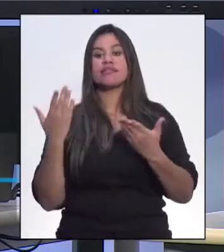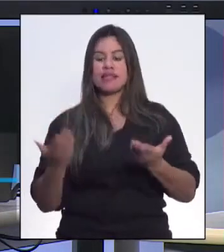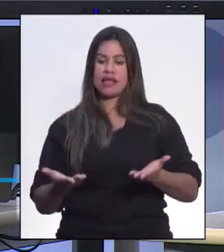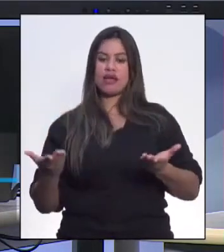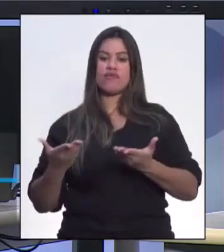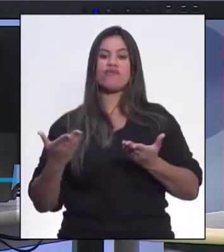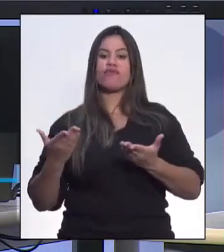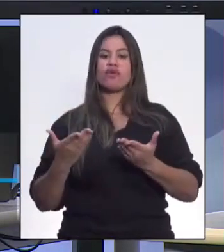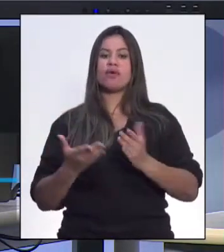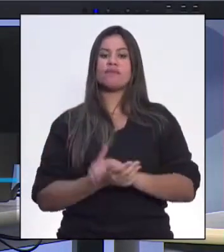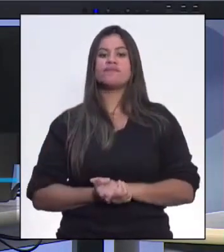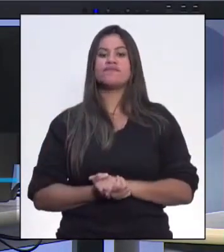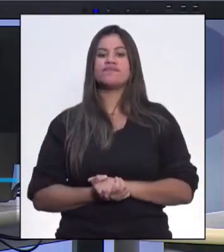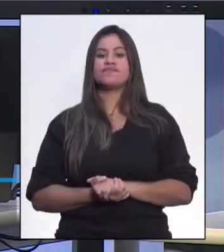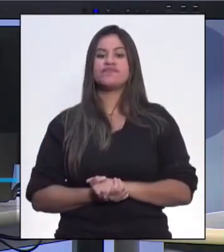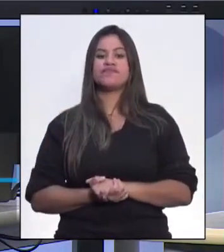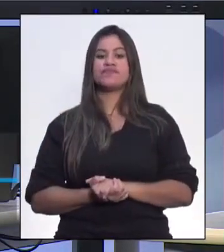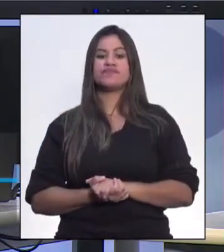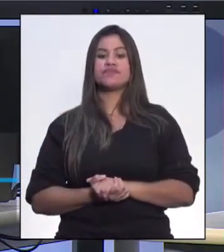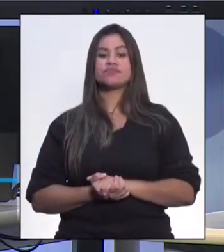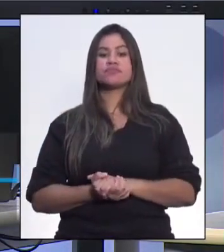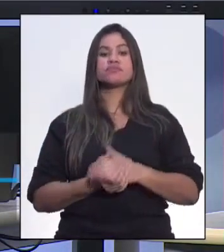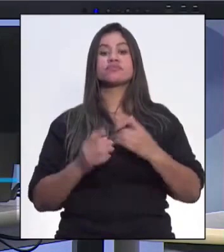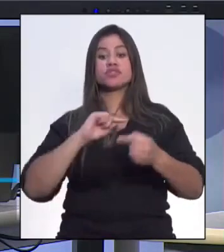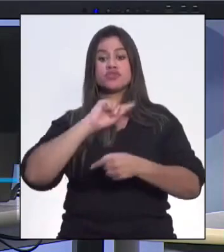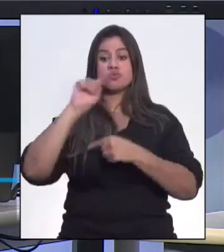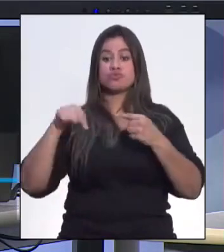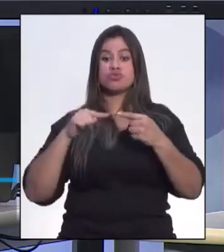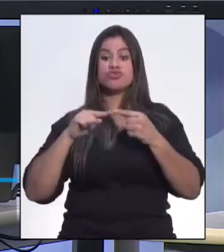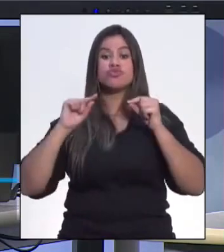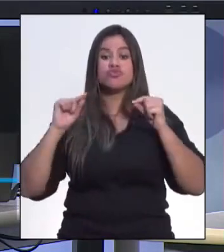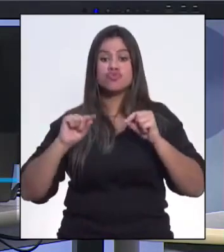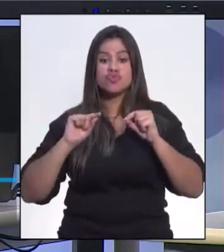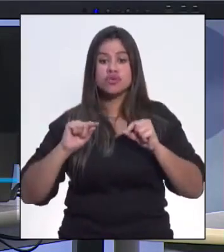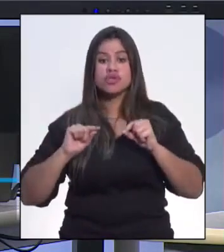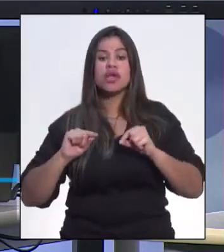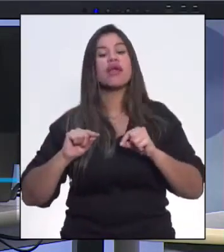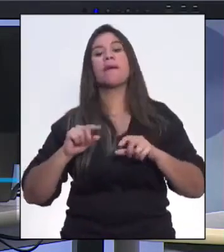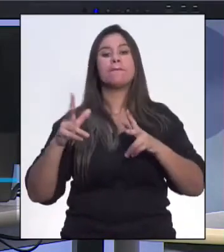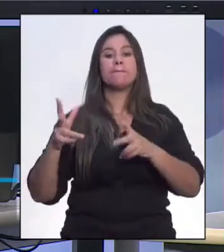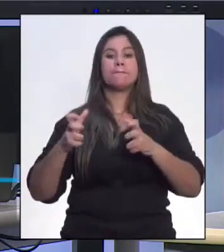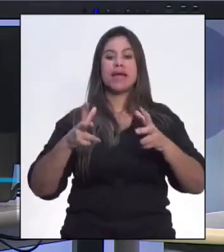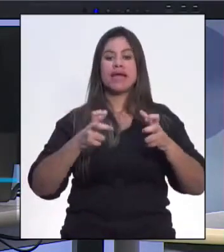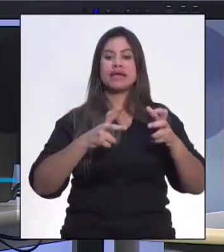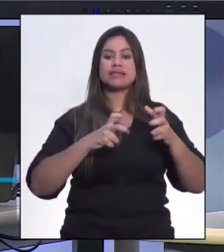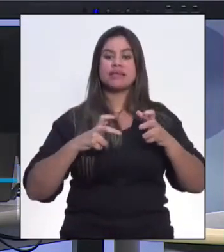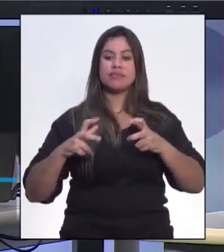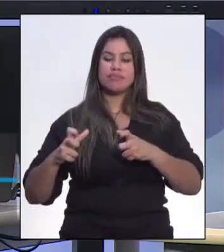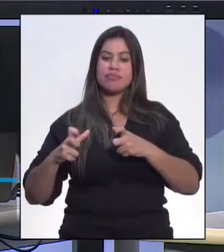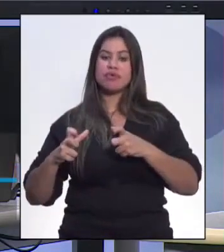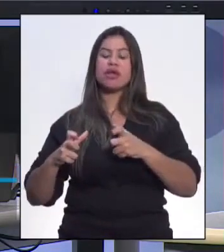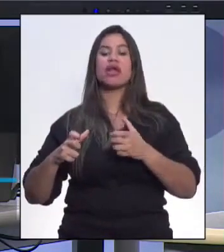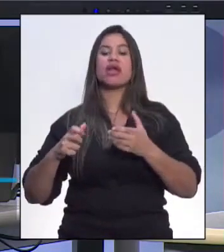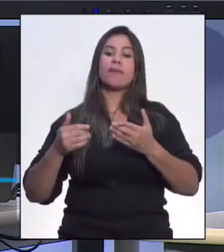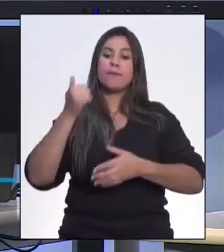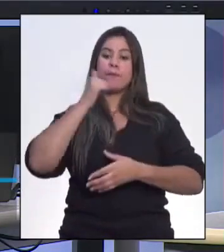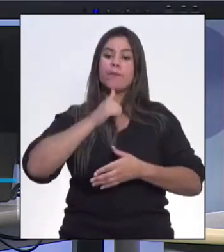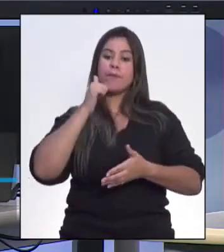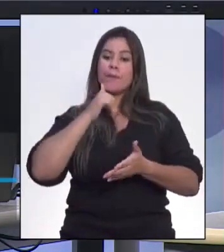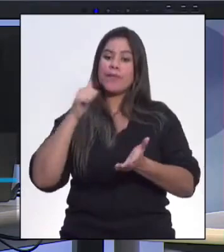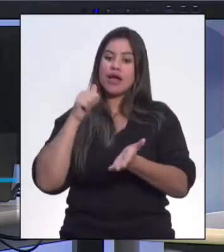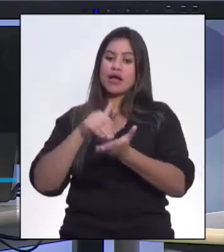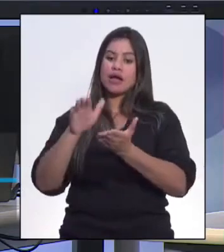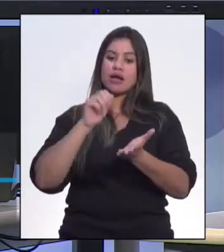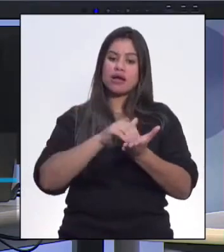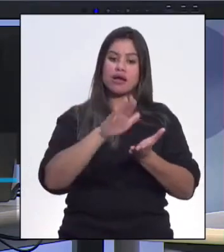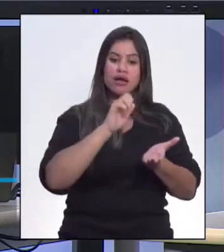esses aspectos da atualidade, e o objetivo da aula é a gente perceber essas exclusões e pensarmos